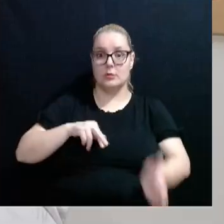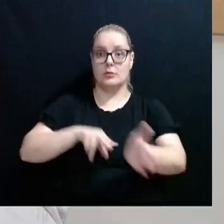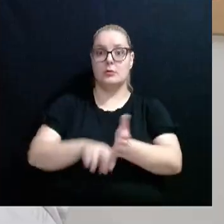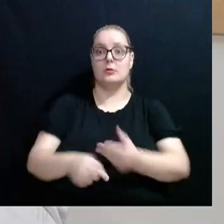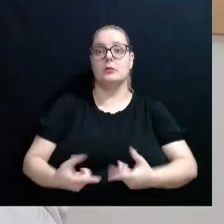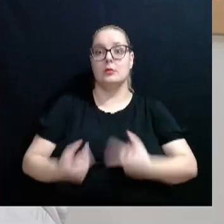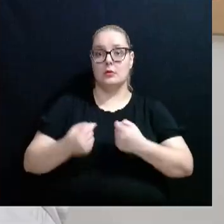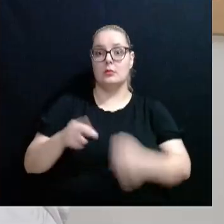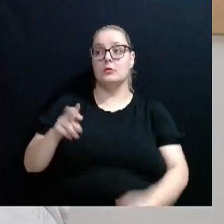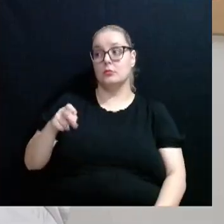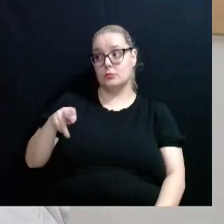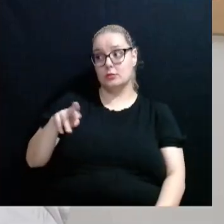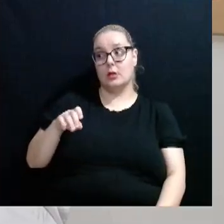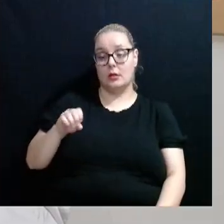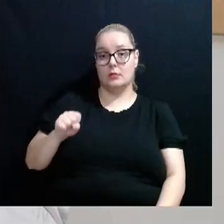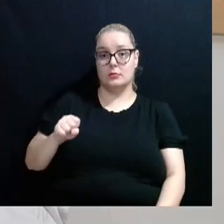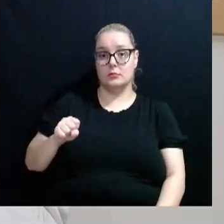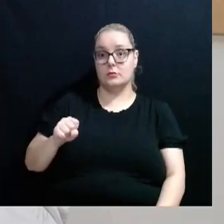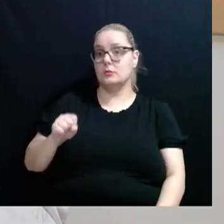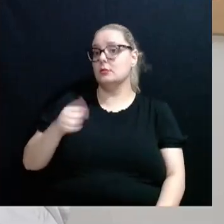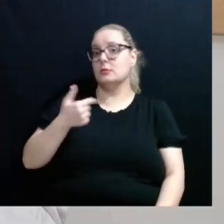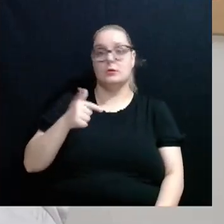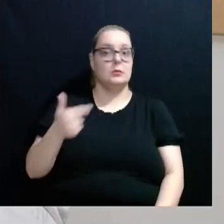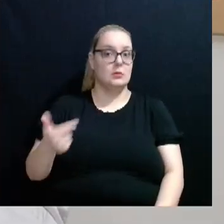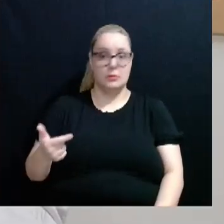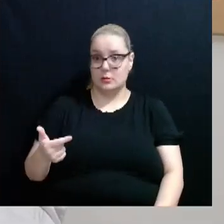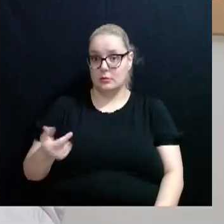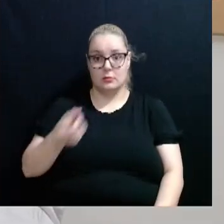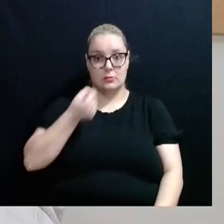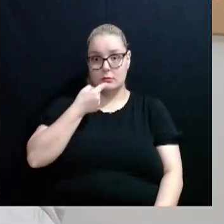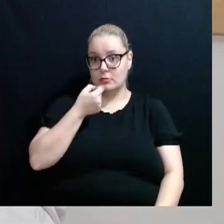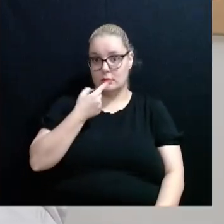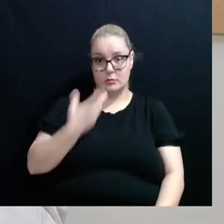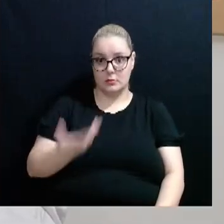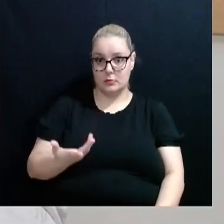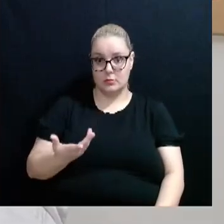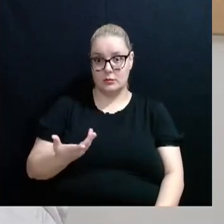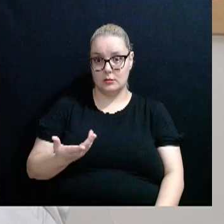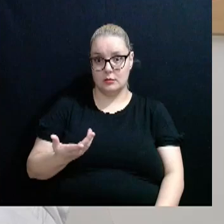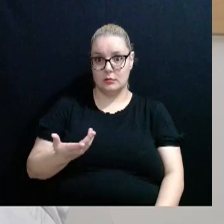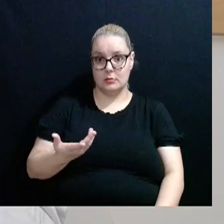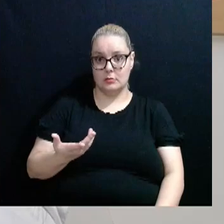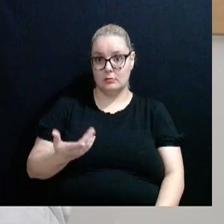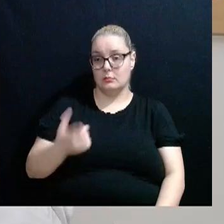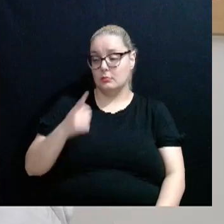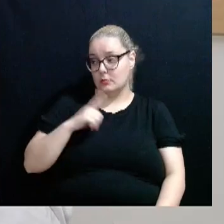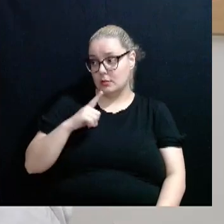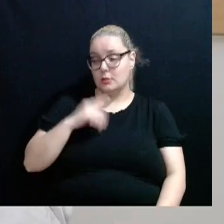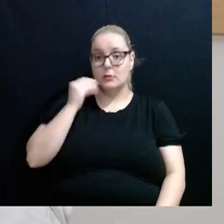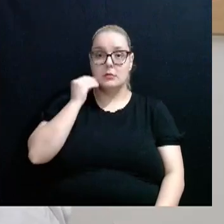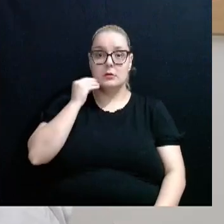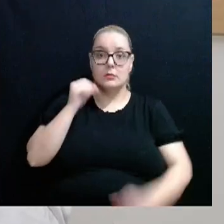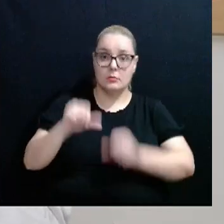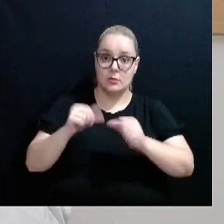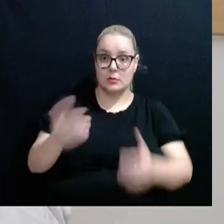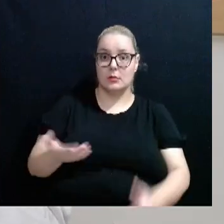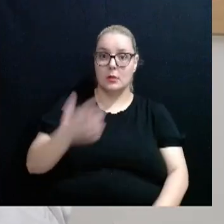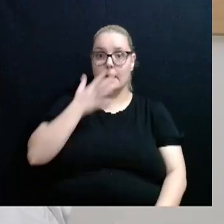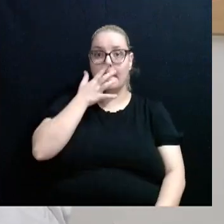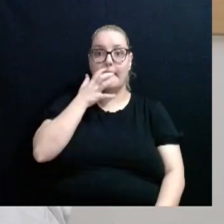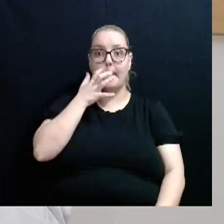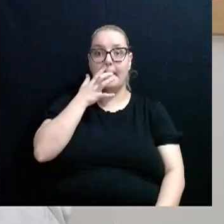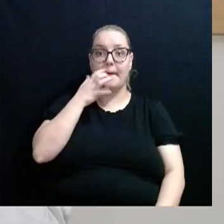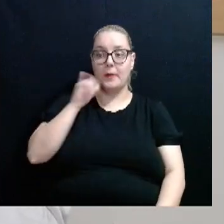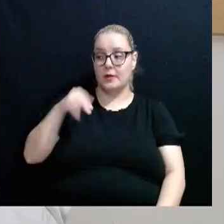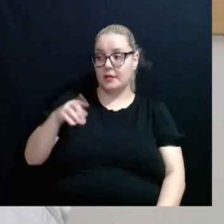raros, que não tem nem medicação para você tentar adiar. Com a indenização que ele